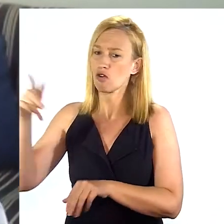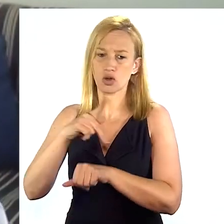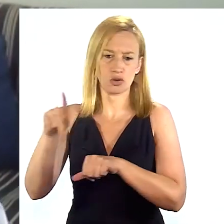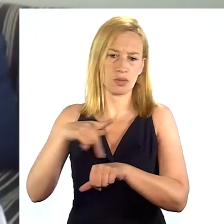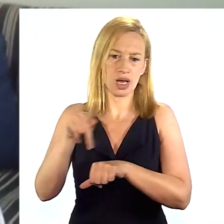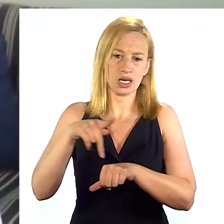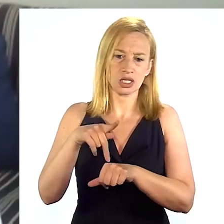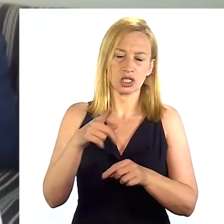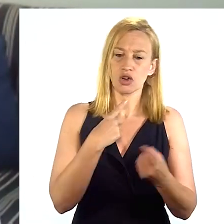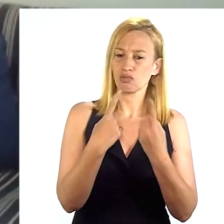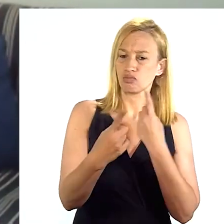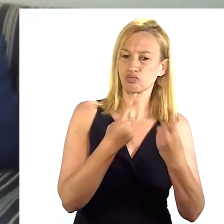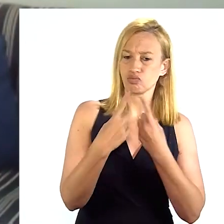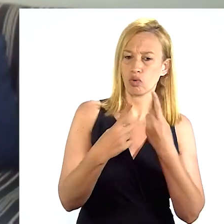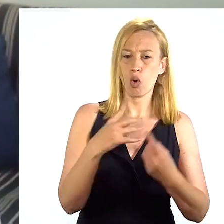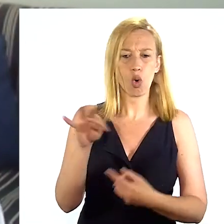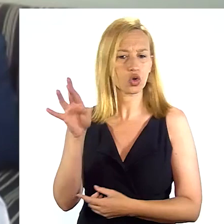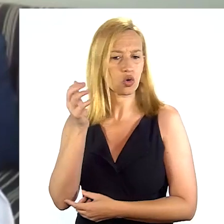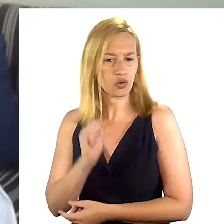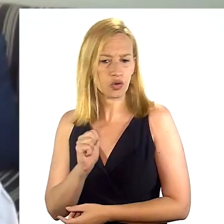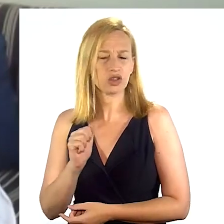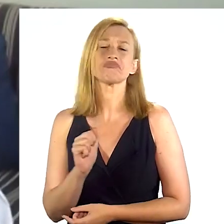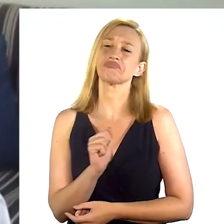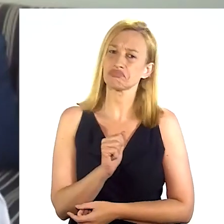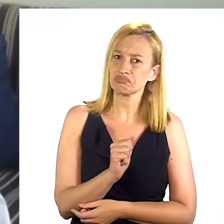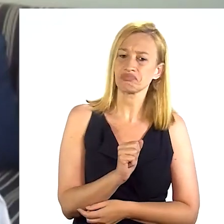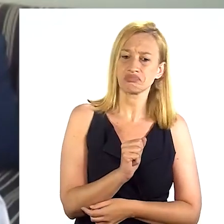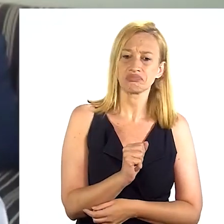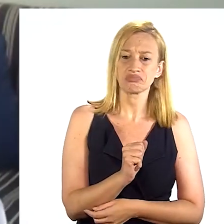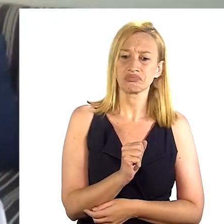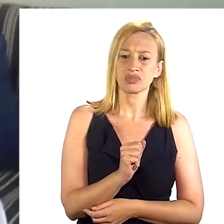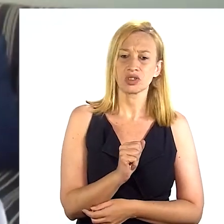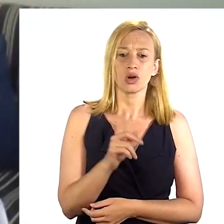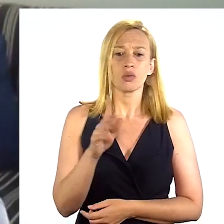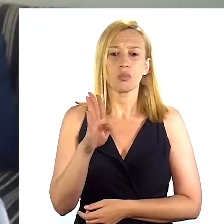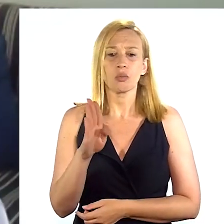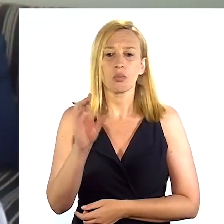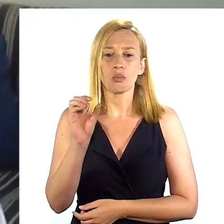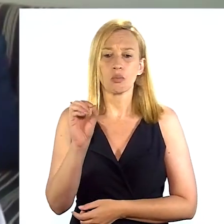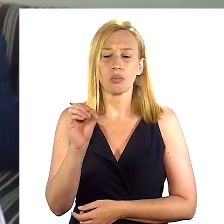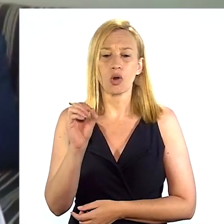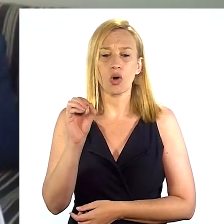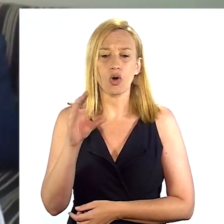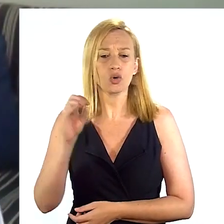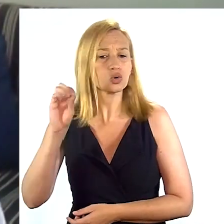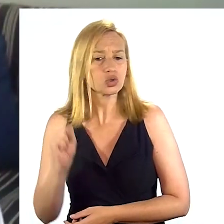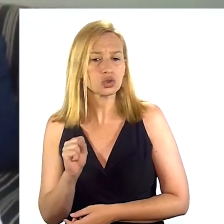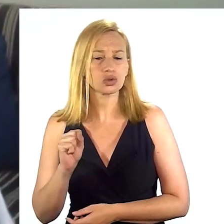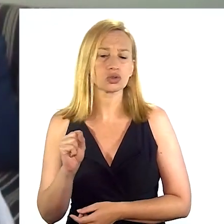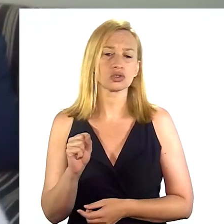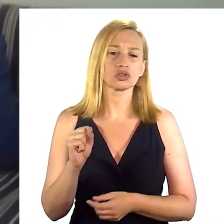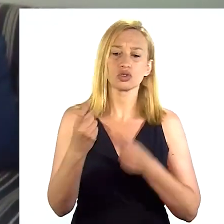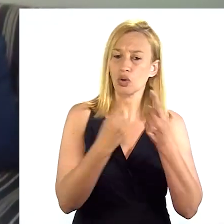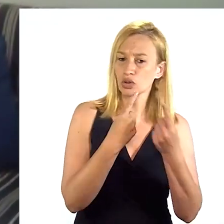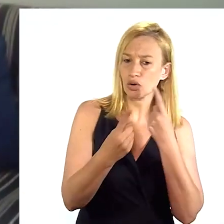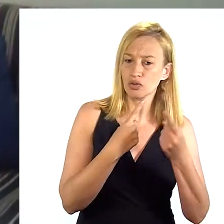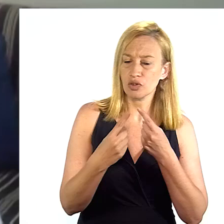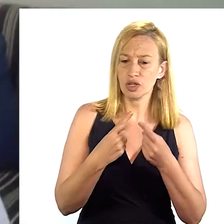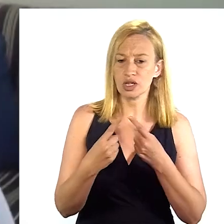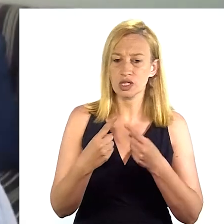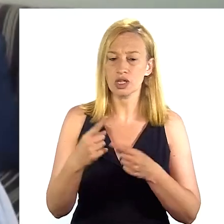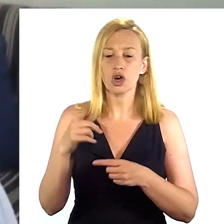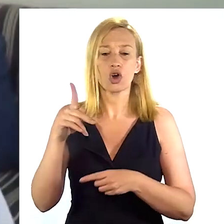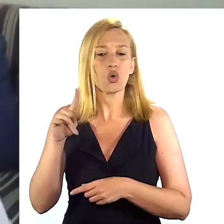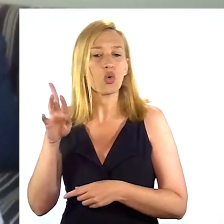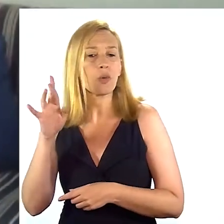as modelagens para as rodovias, não é? São blocos de rodovias mistos. Tem